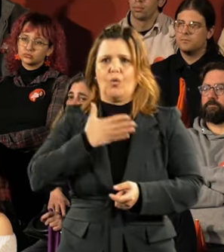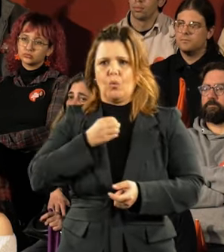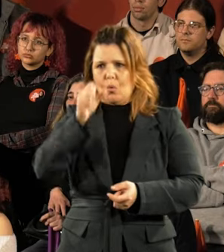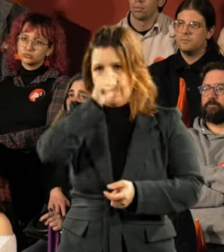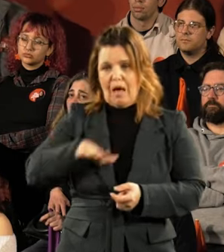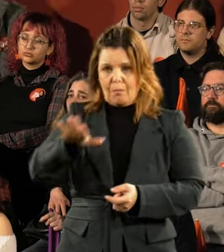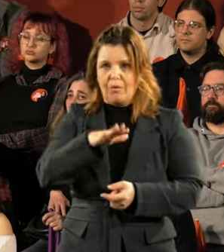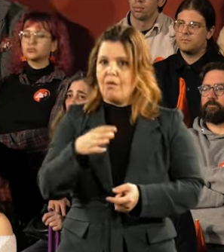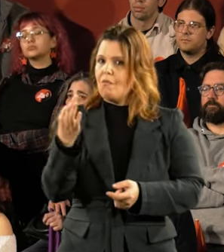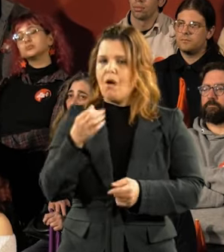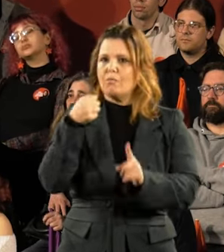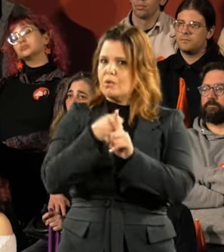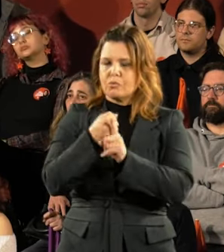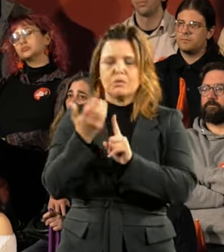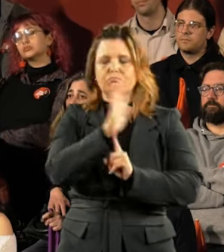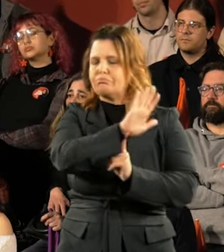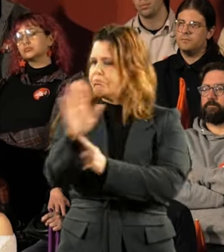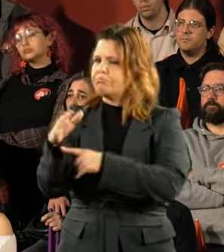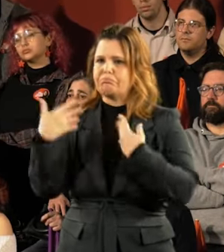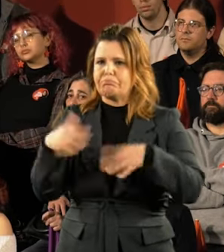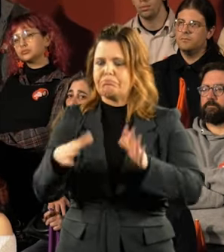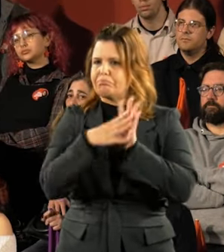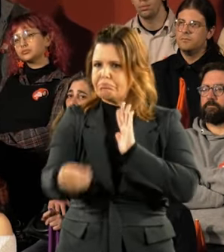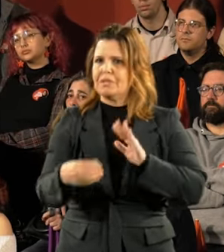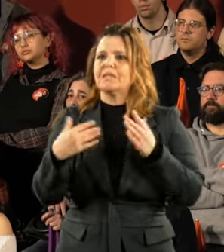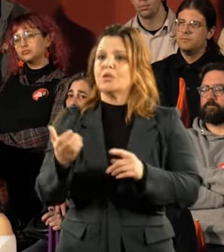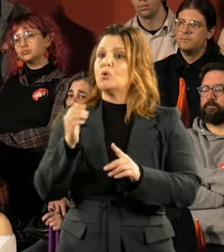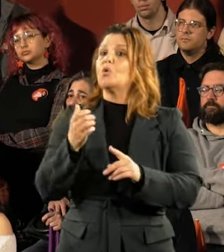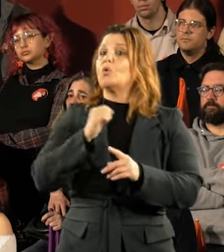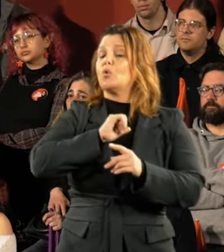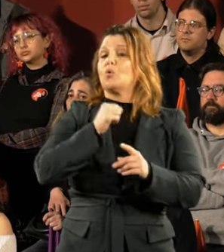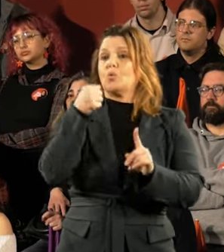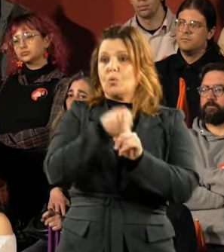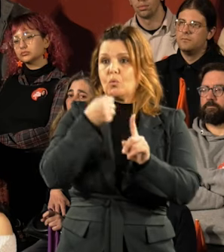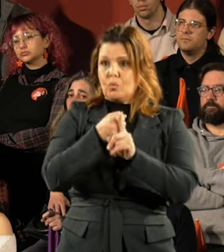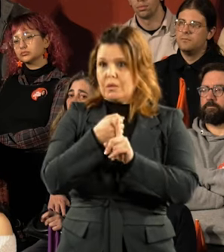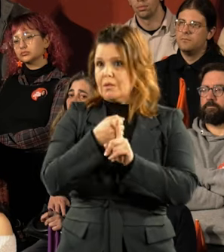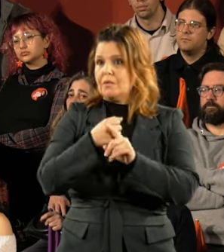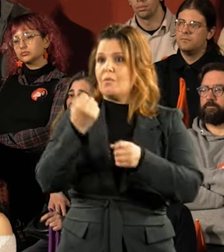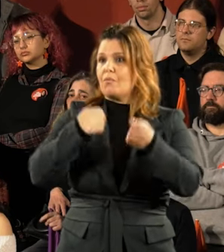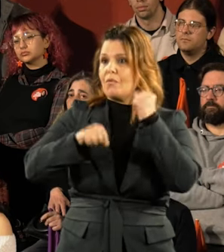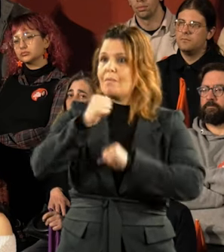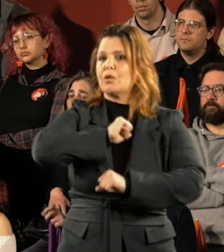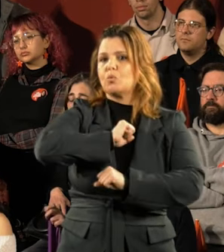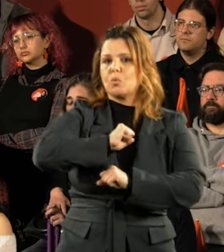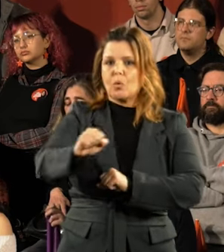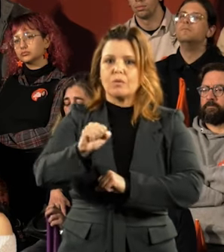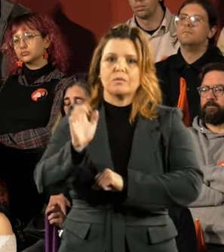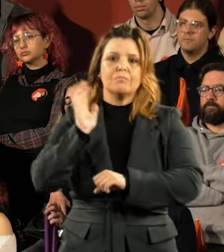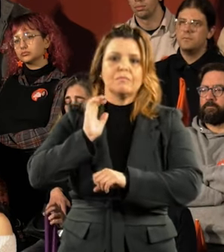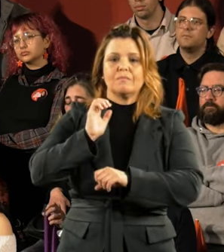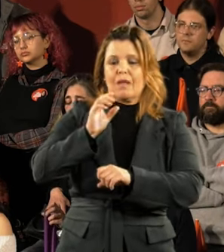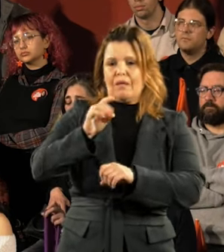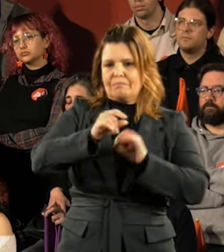exemplar neste domínio a luta contra a luta do movimento contra a exploração de